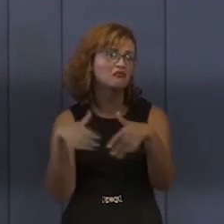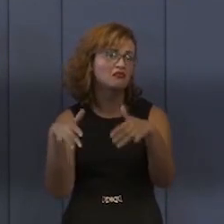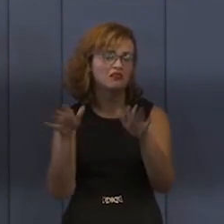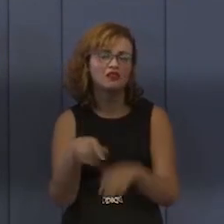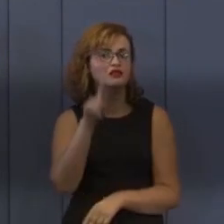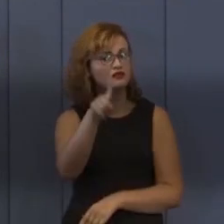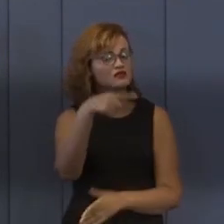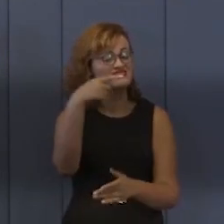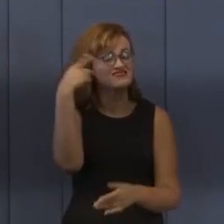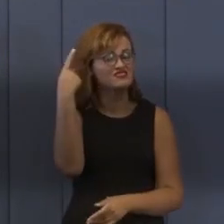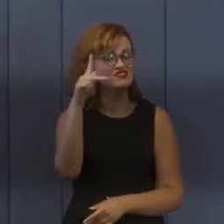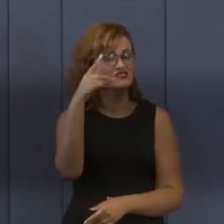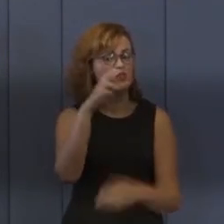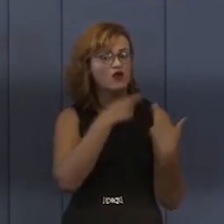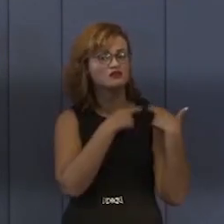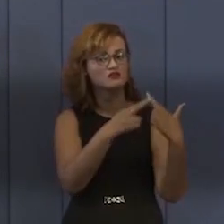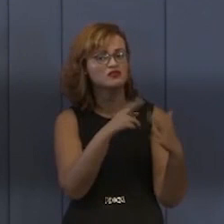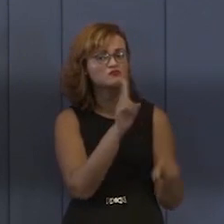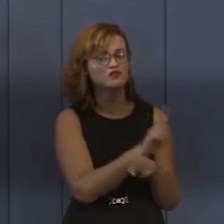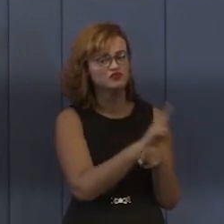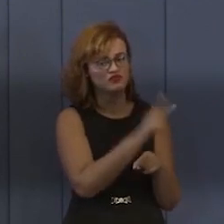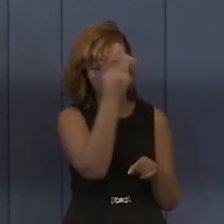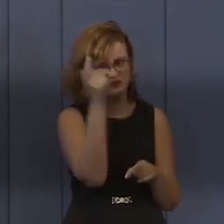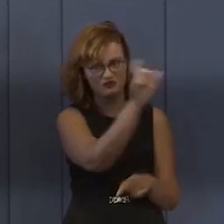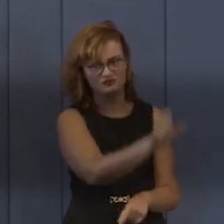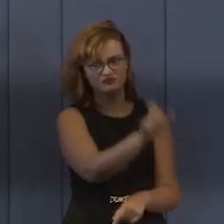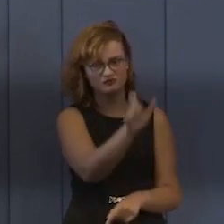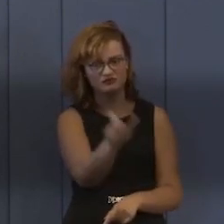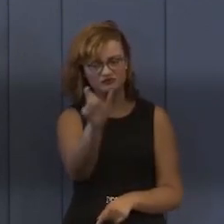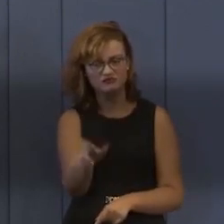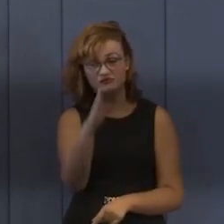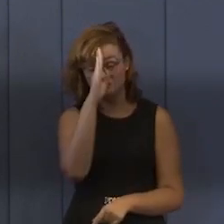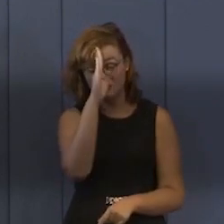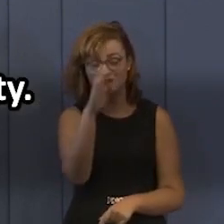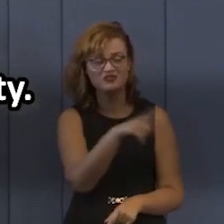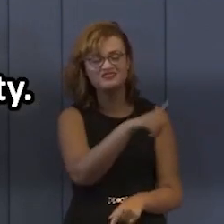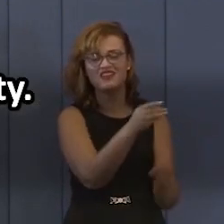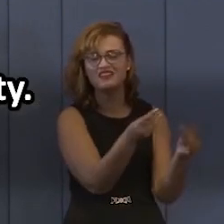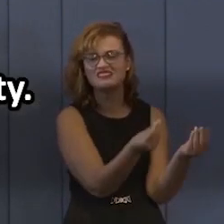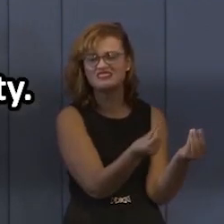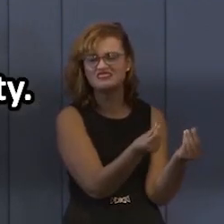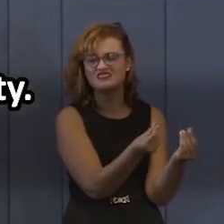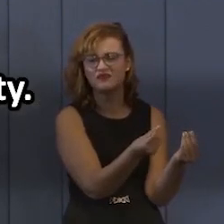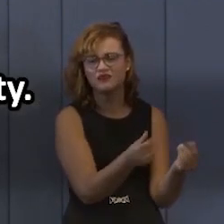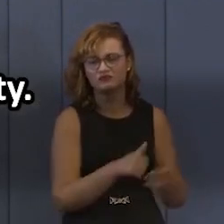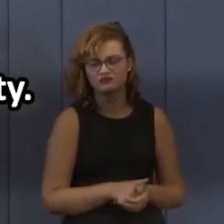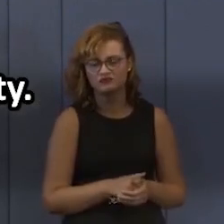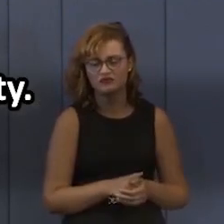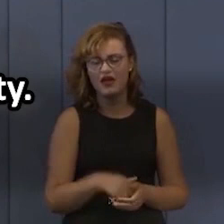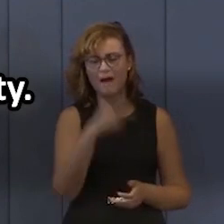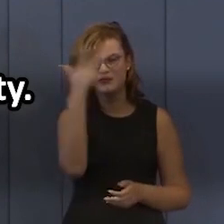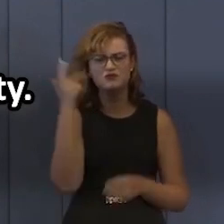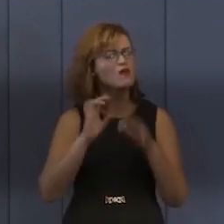eu estou a passeio nesse mundo. Eu tenho dever de proteger o meu próximo, principalmente se ele está num grau